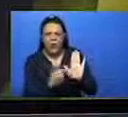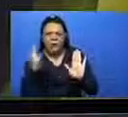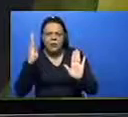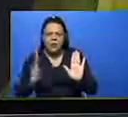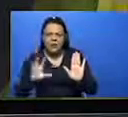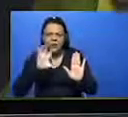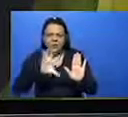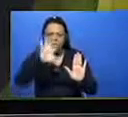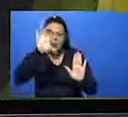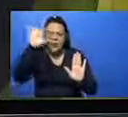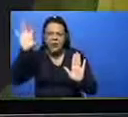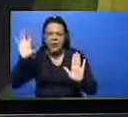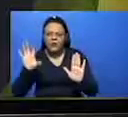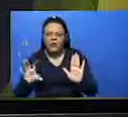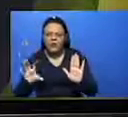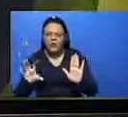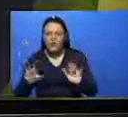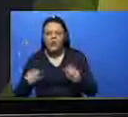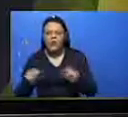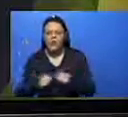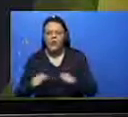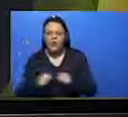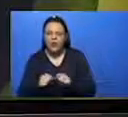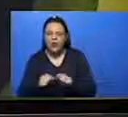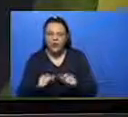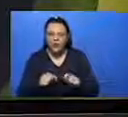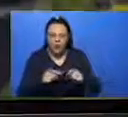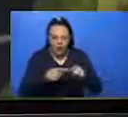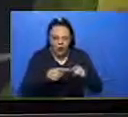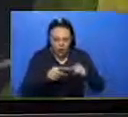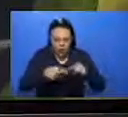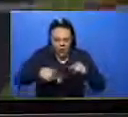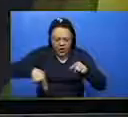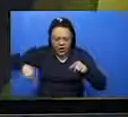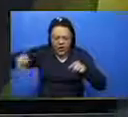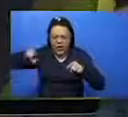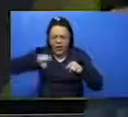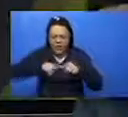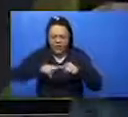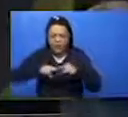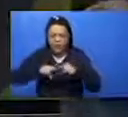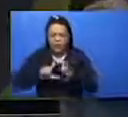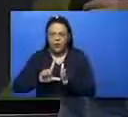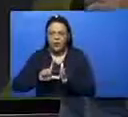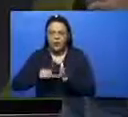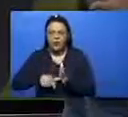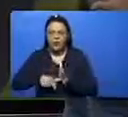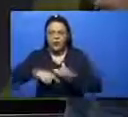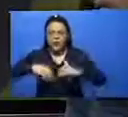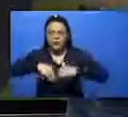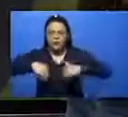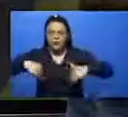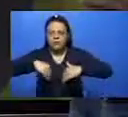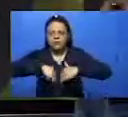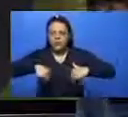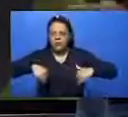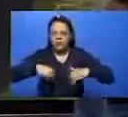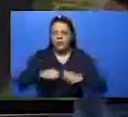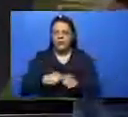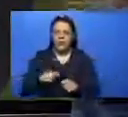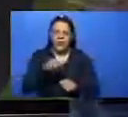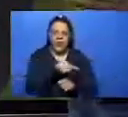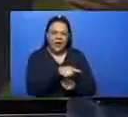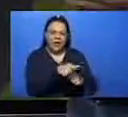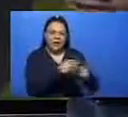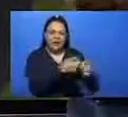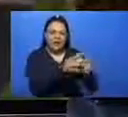fazer o gráfico de setores e separar cada um deles. Aqui eu tinha tudo junto.